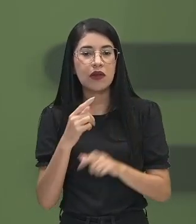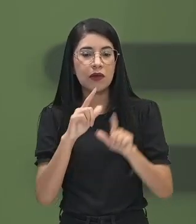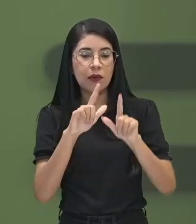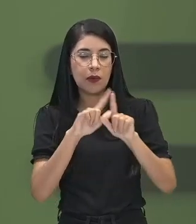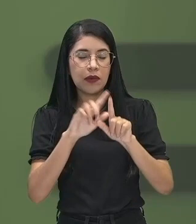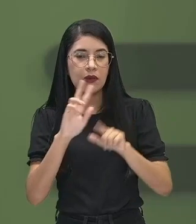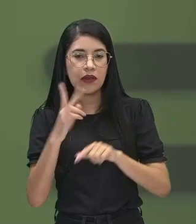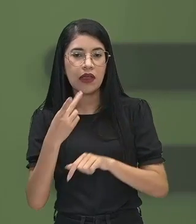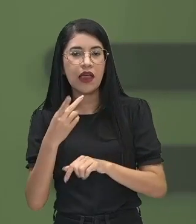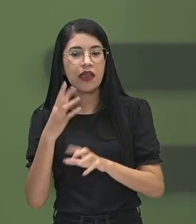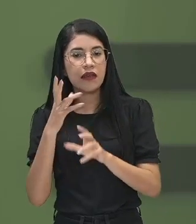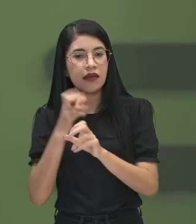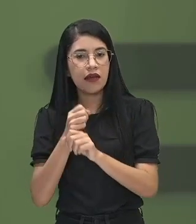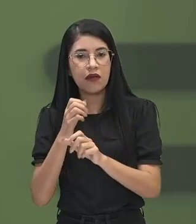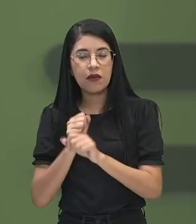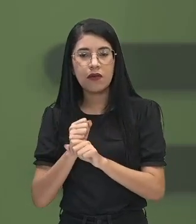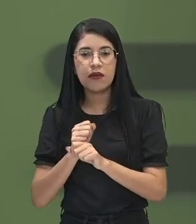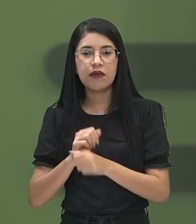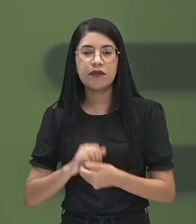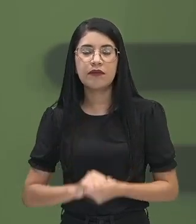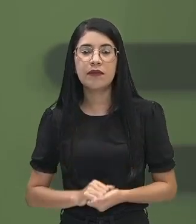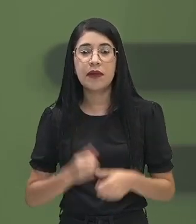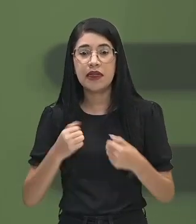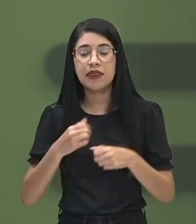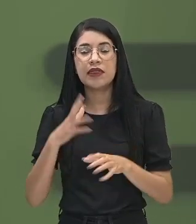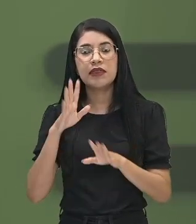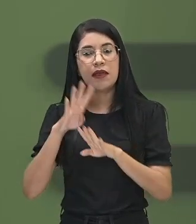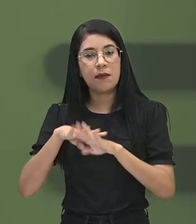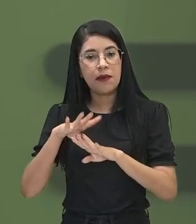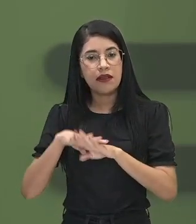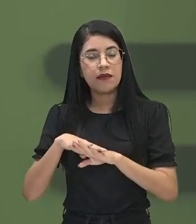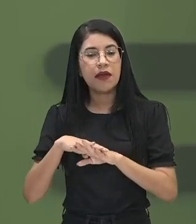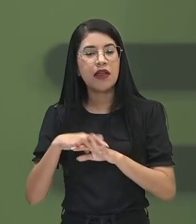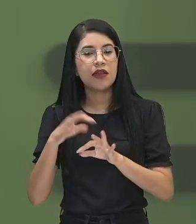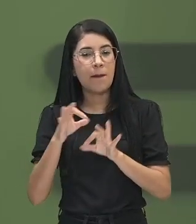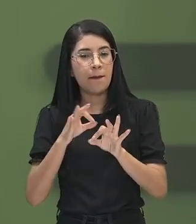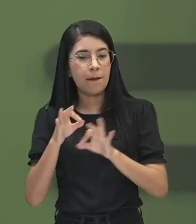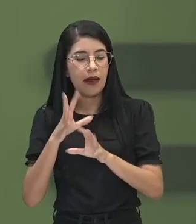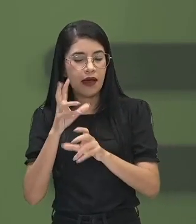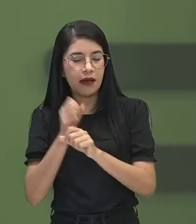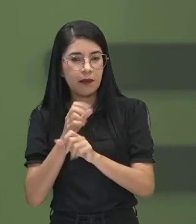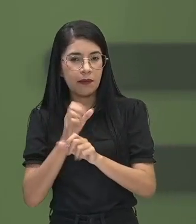faça matemática. Não se perca na matemática, resolva direitinho e aí você